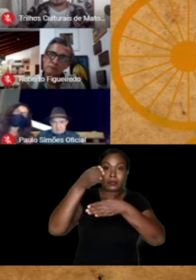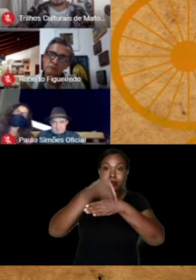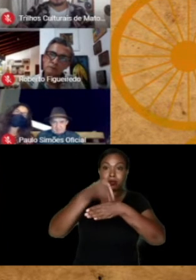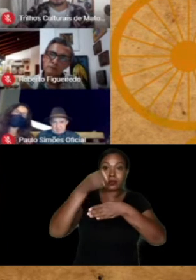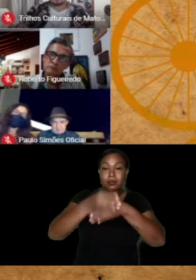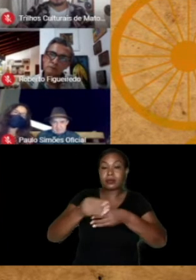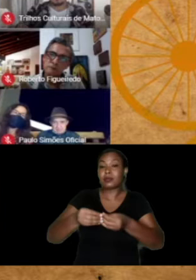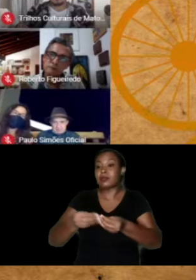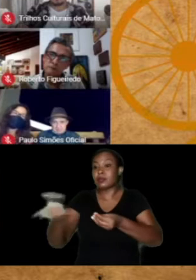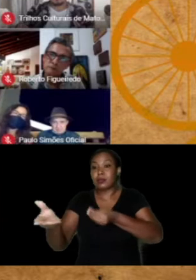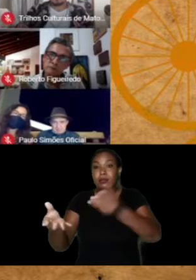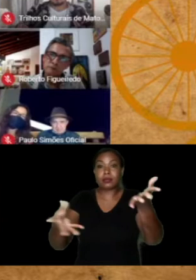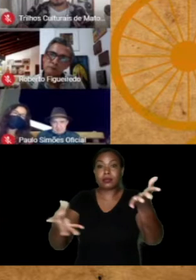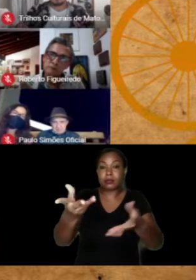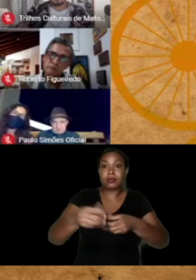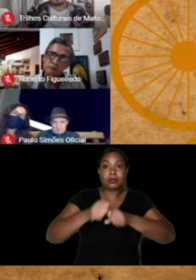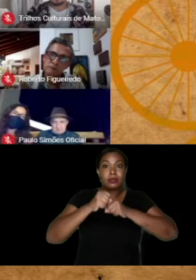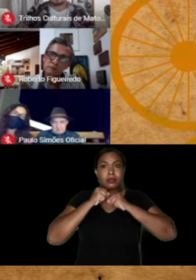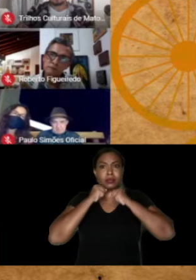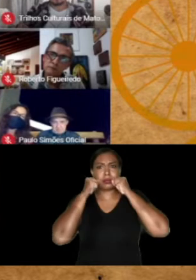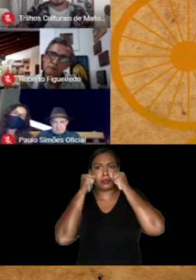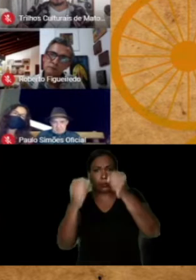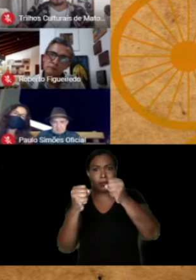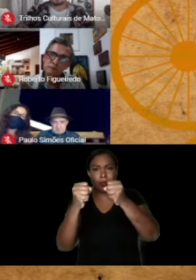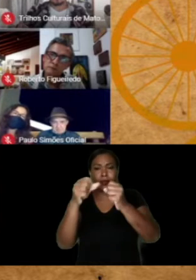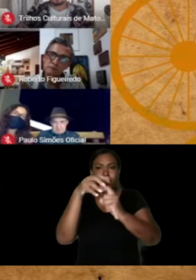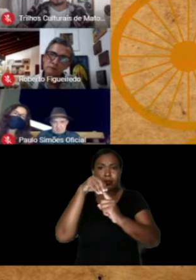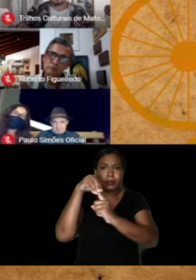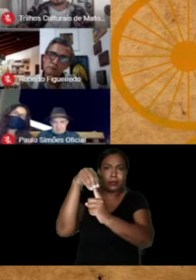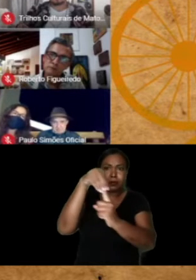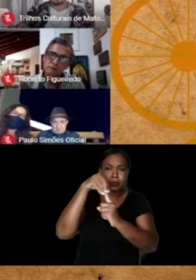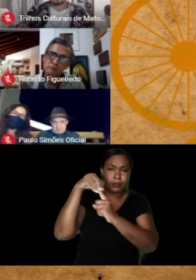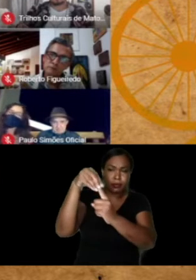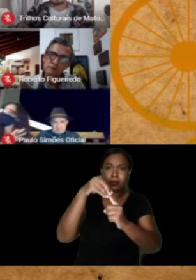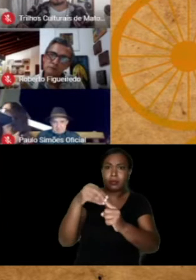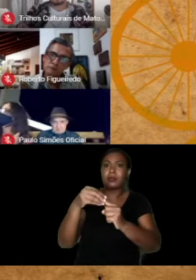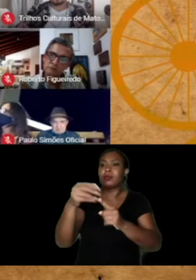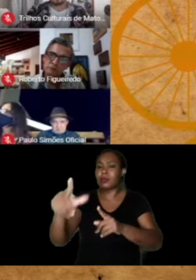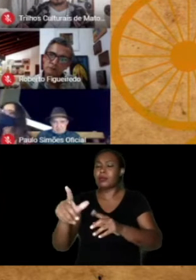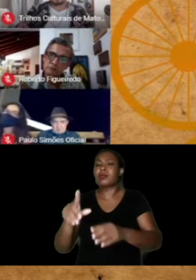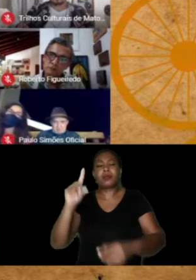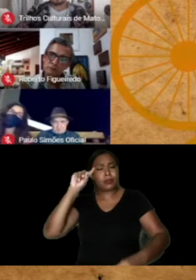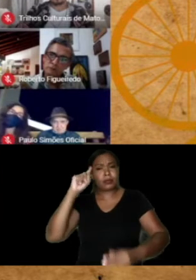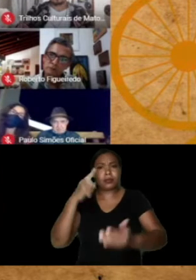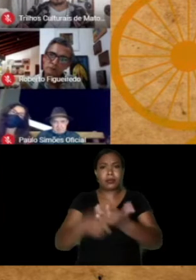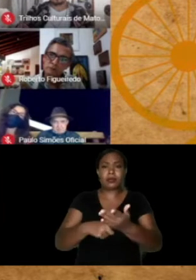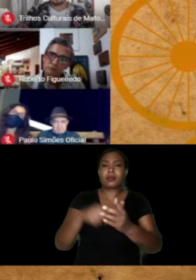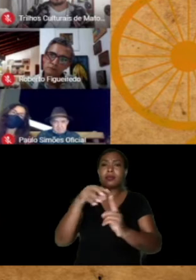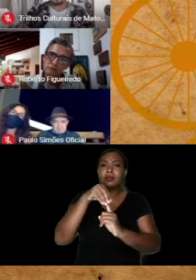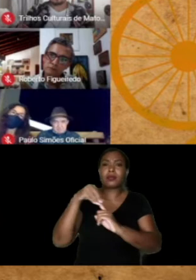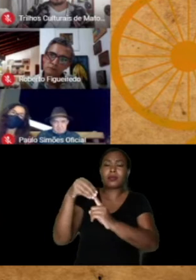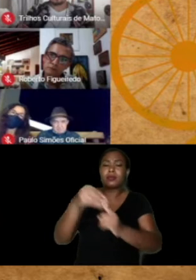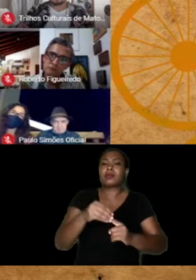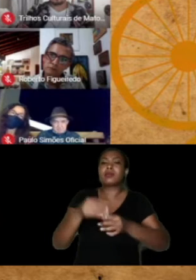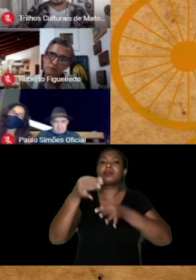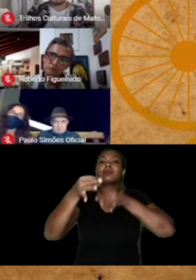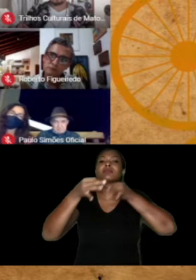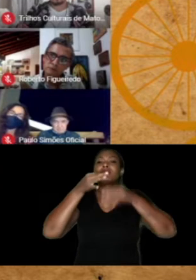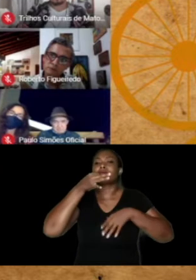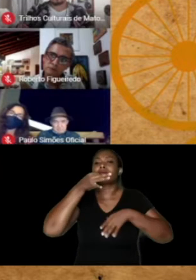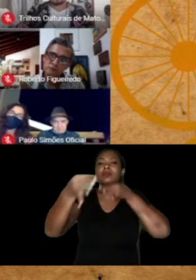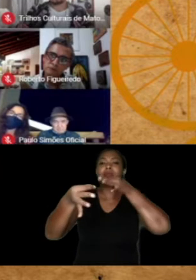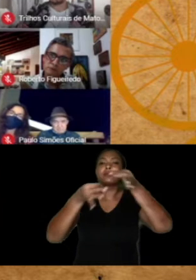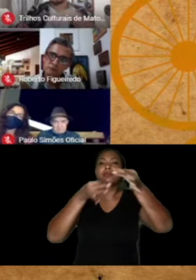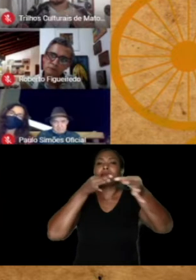de poder permite àqueles que têm o poder de decisão argumentar que todos os lados